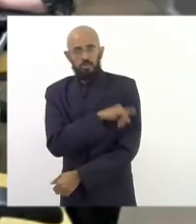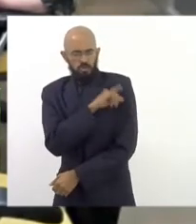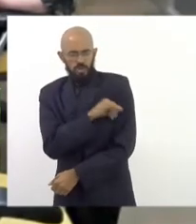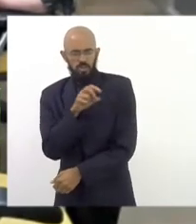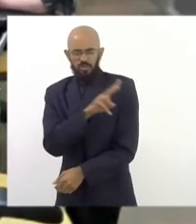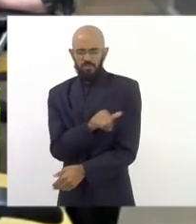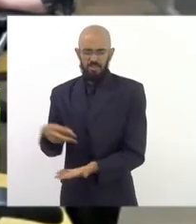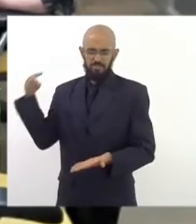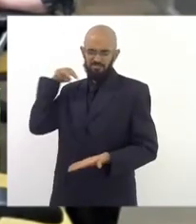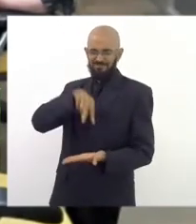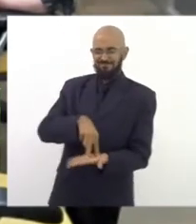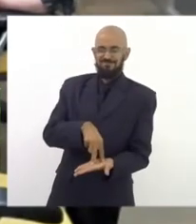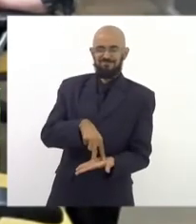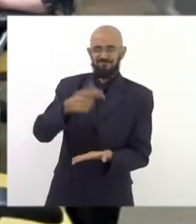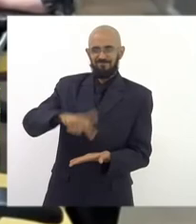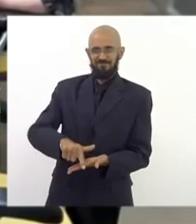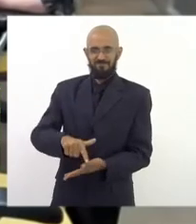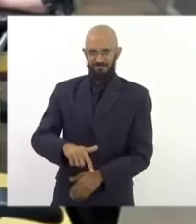protagonista.